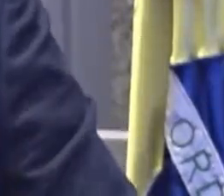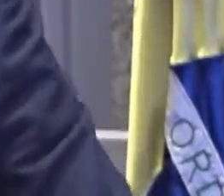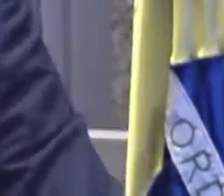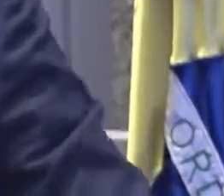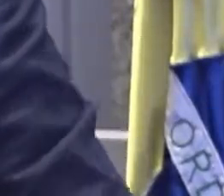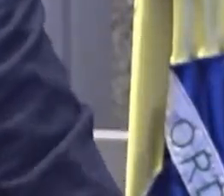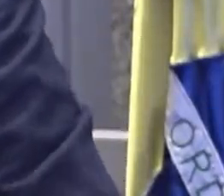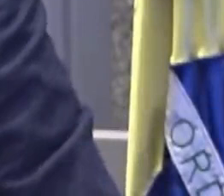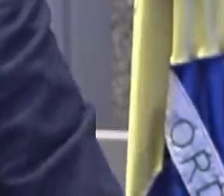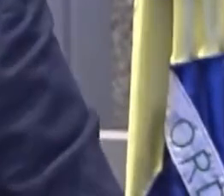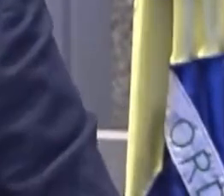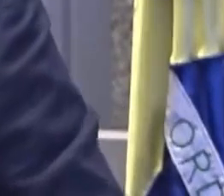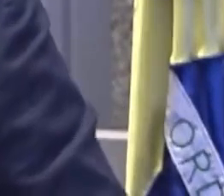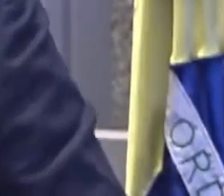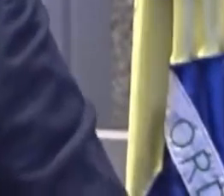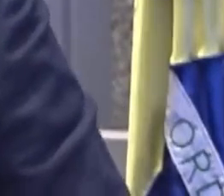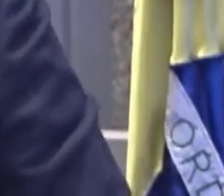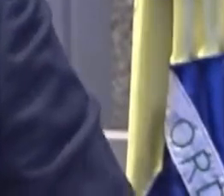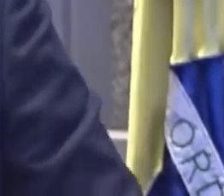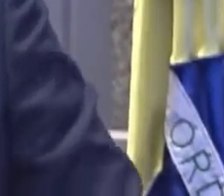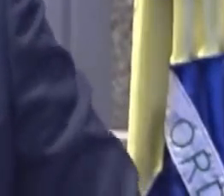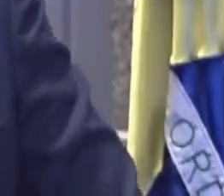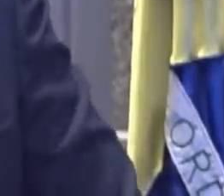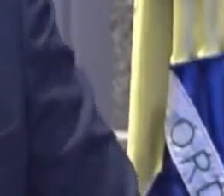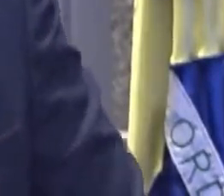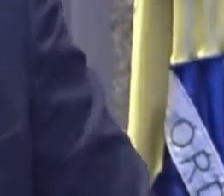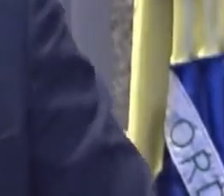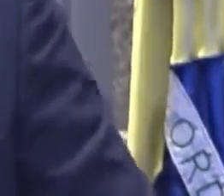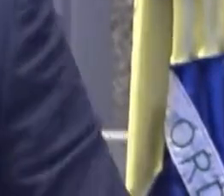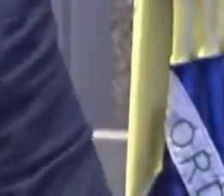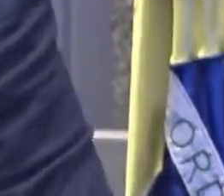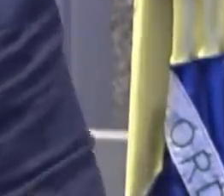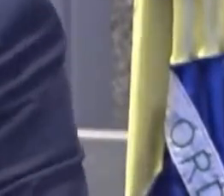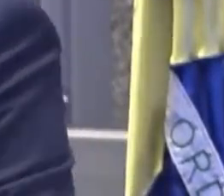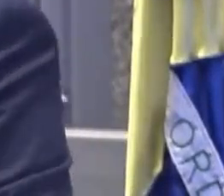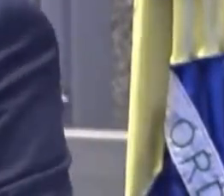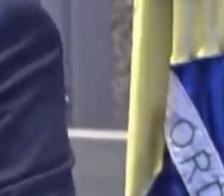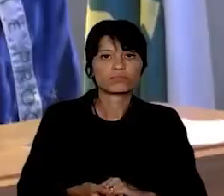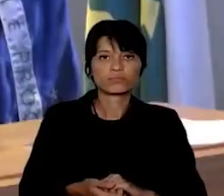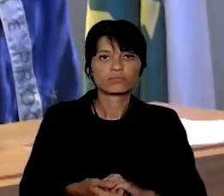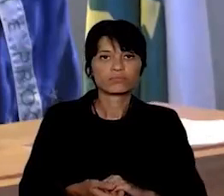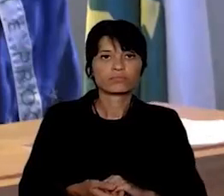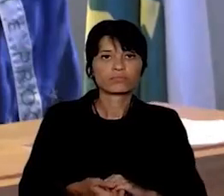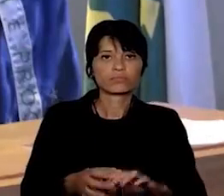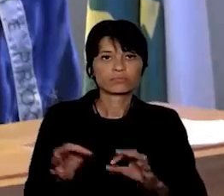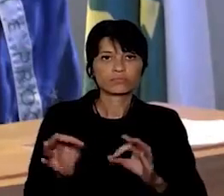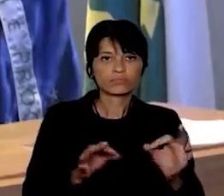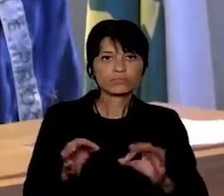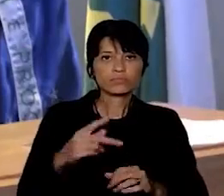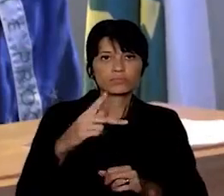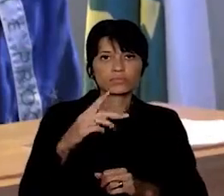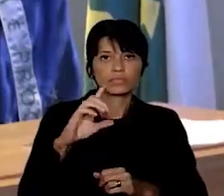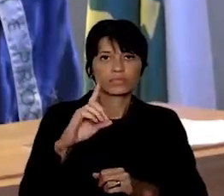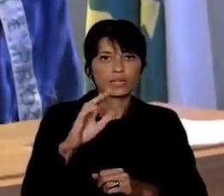remanejamento esse redimensionamento Mas a gente não pode ali pensar na Secretaria de Saúde esquecendo dos 10 e vice-versa então esse pdl que é o